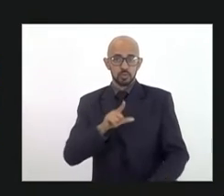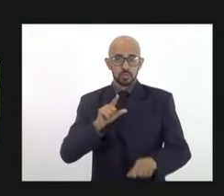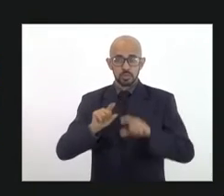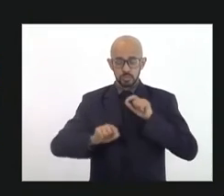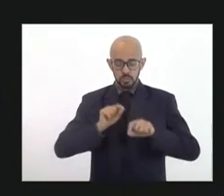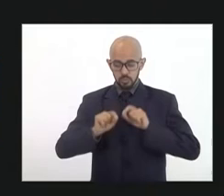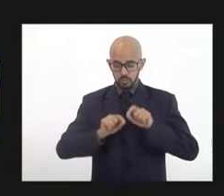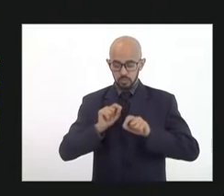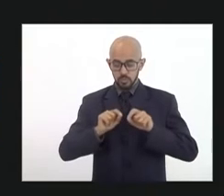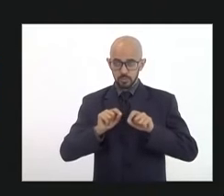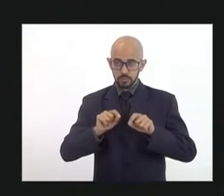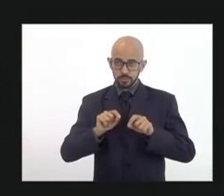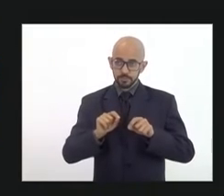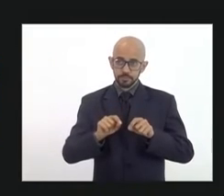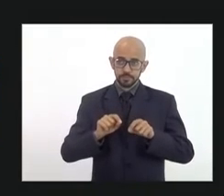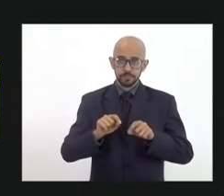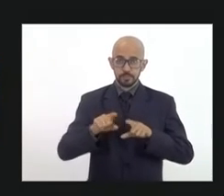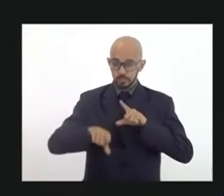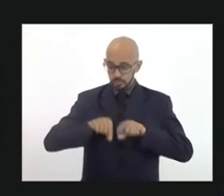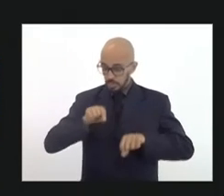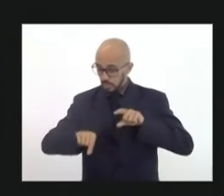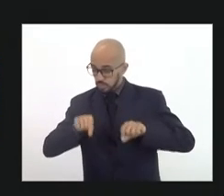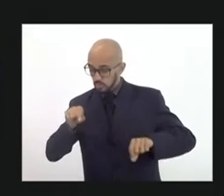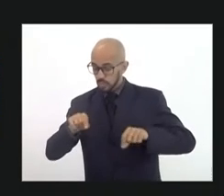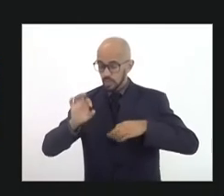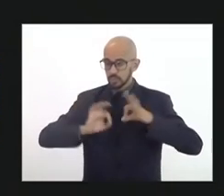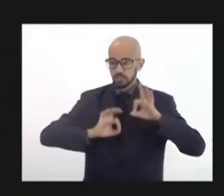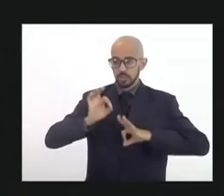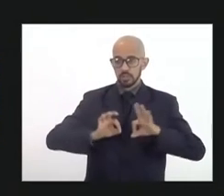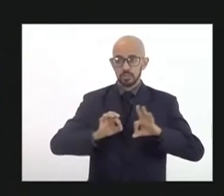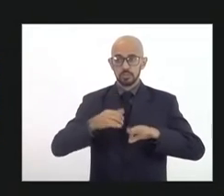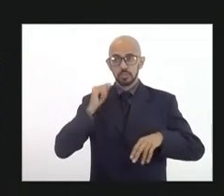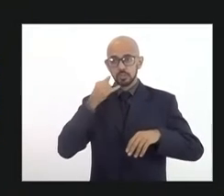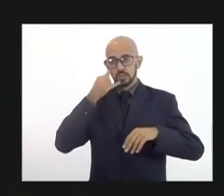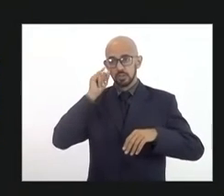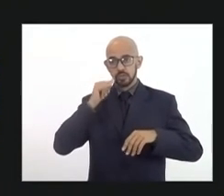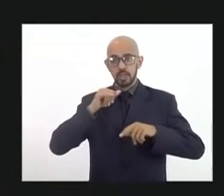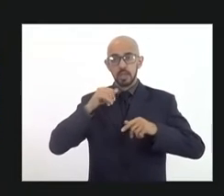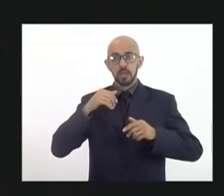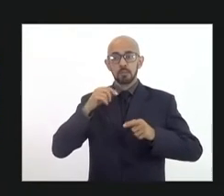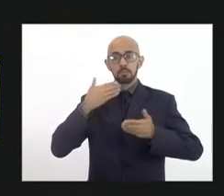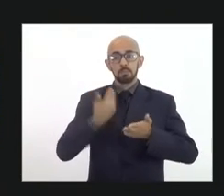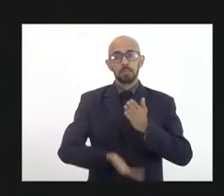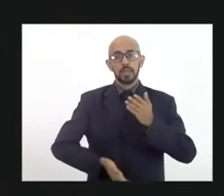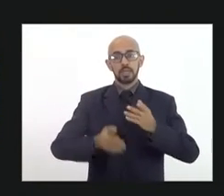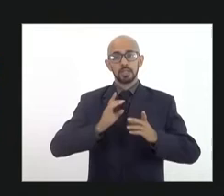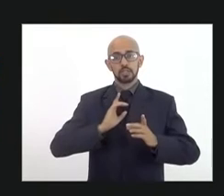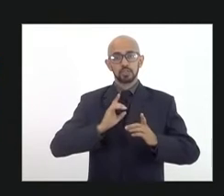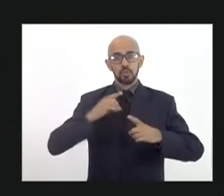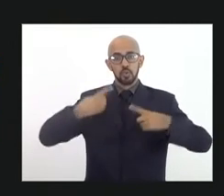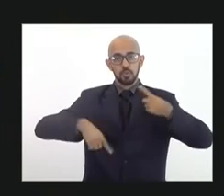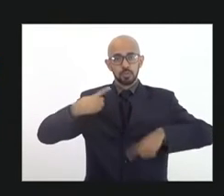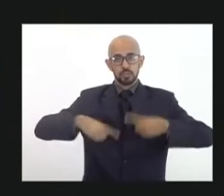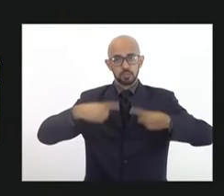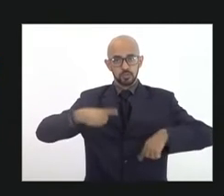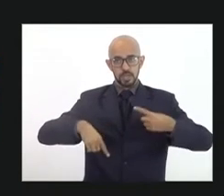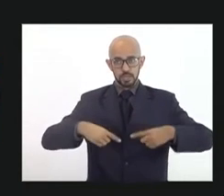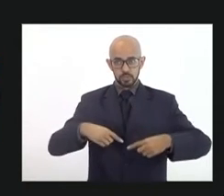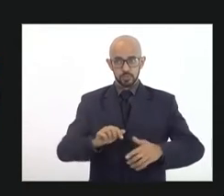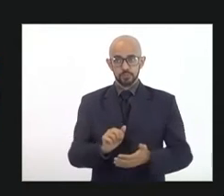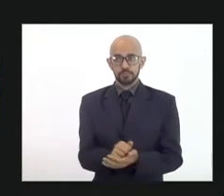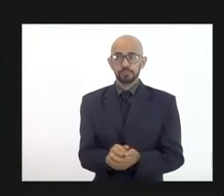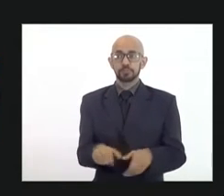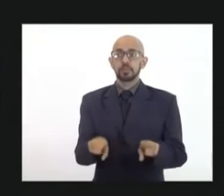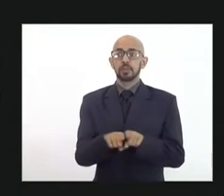projetos e não o deputado puxa para um lado, outro puxa para o outro, e aí a gente perde competitividade interestadual, digamos assim.